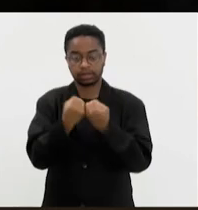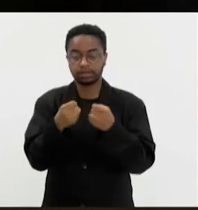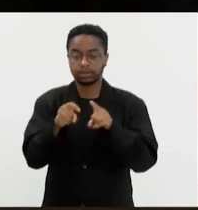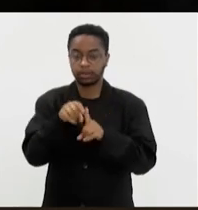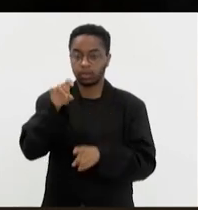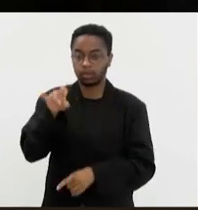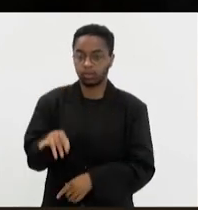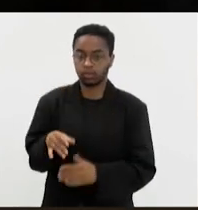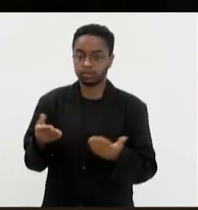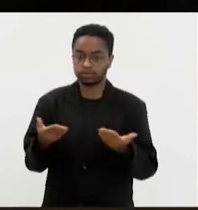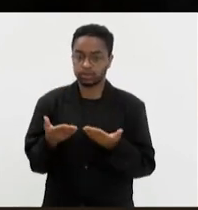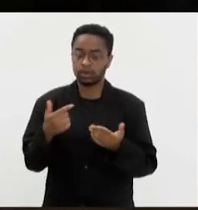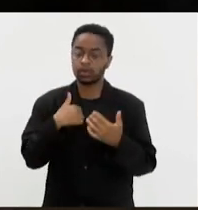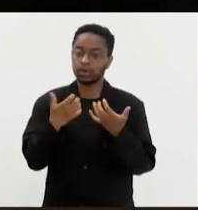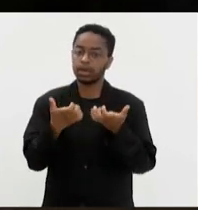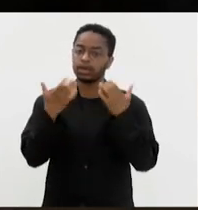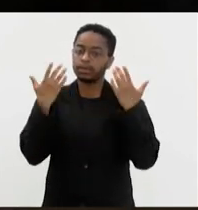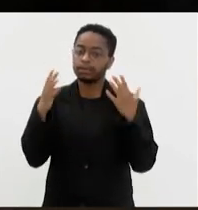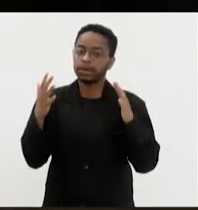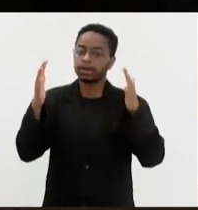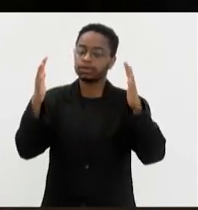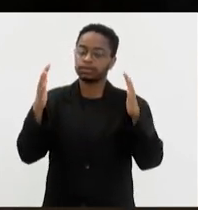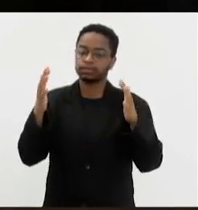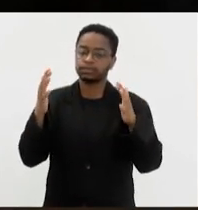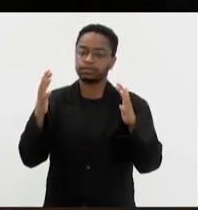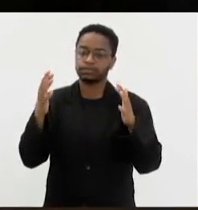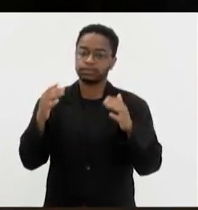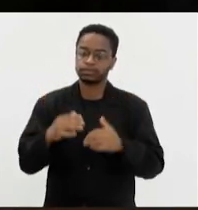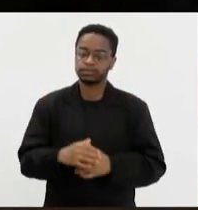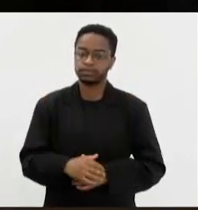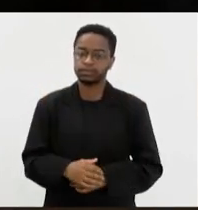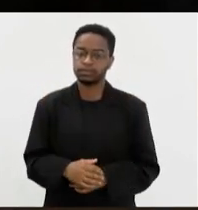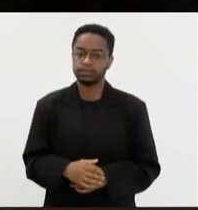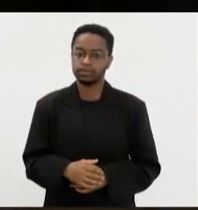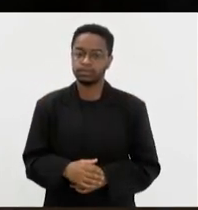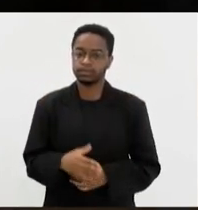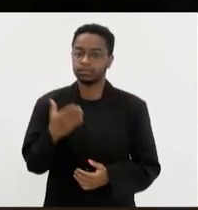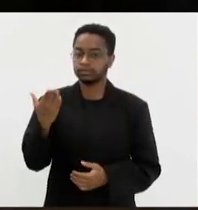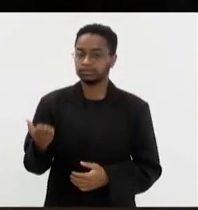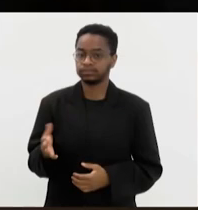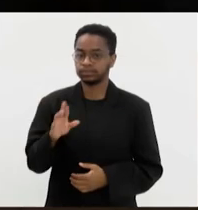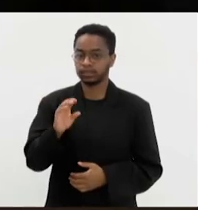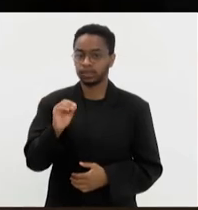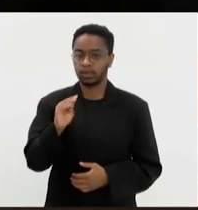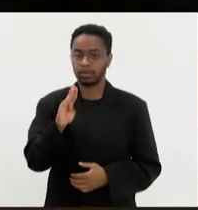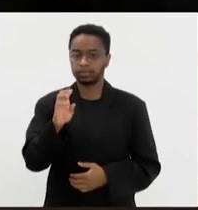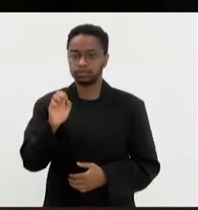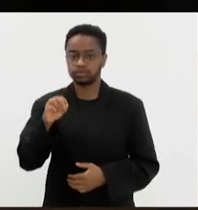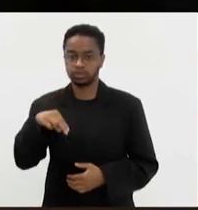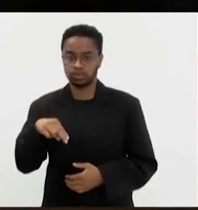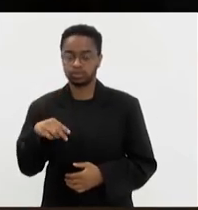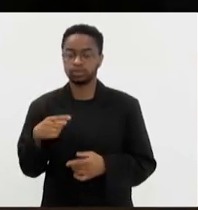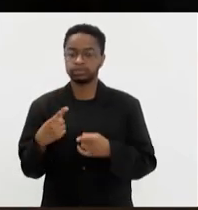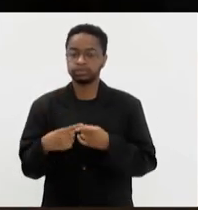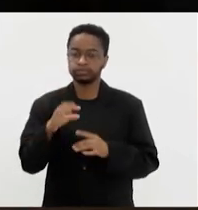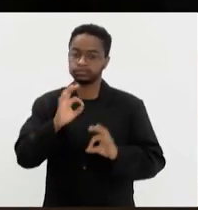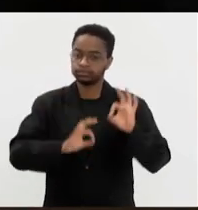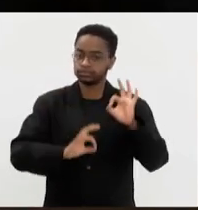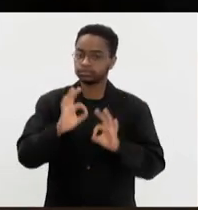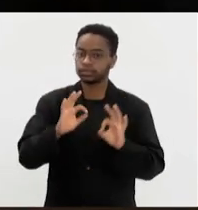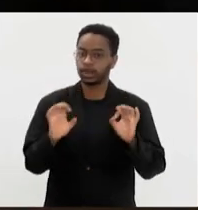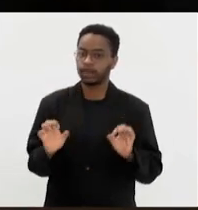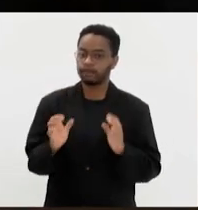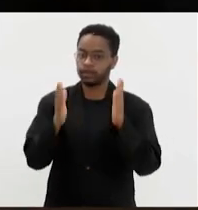ah parabenizar o Dr Robson Marciel pela organização do